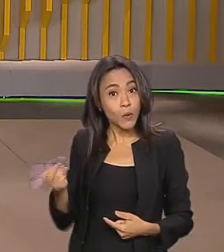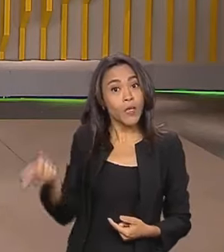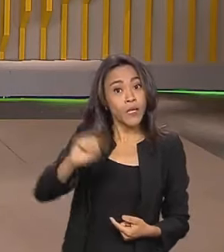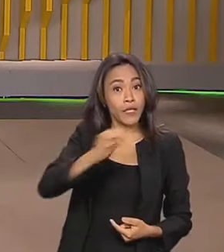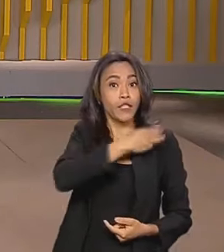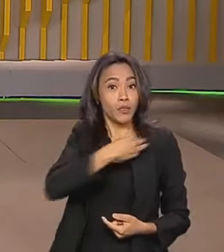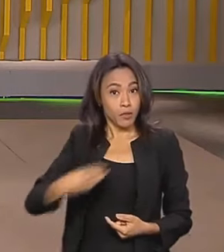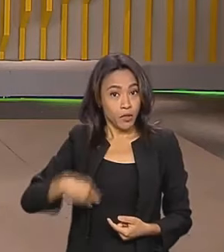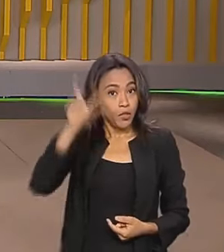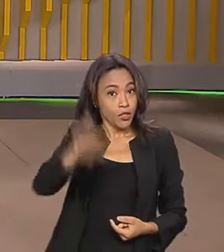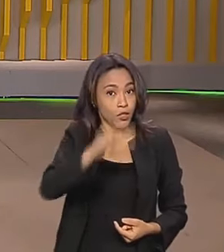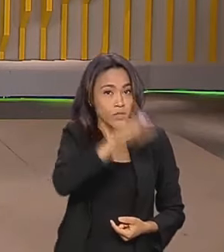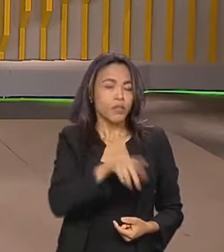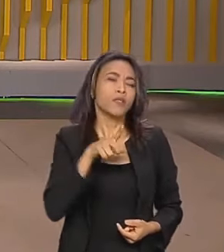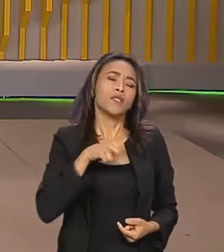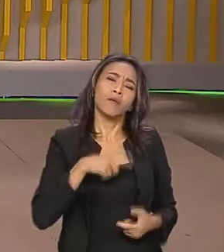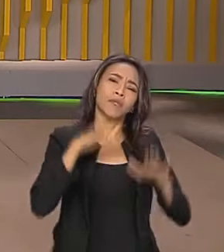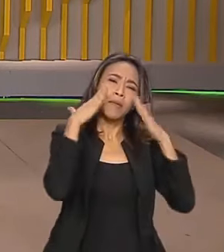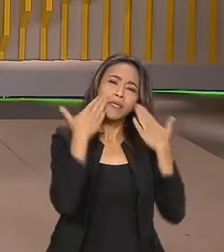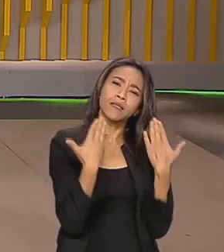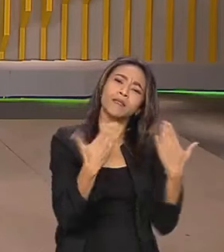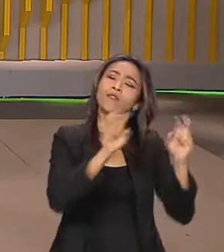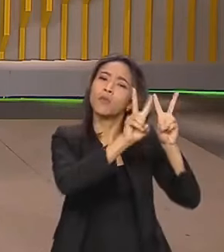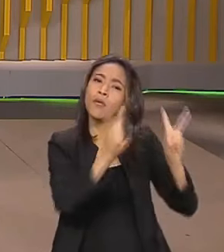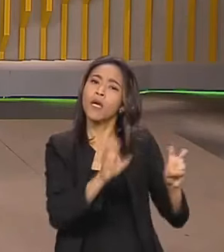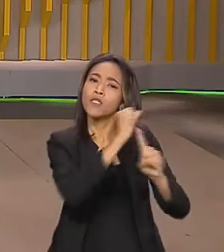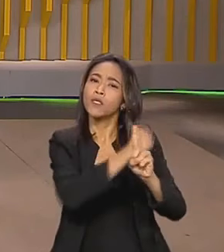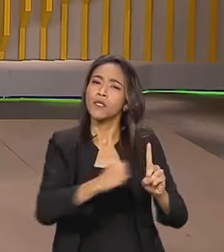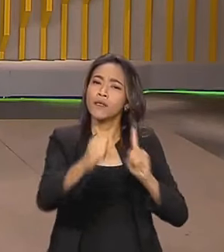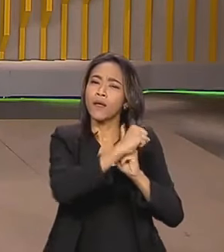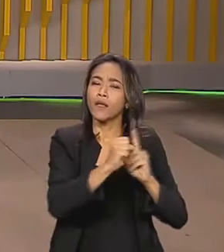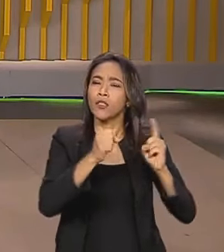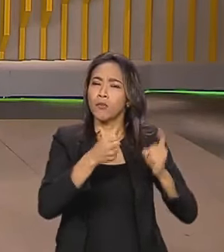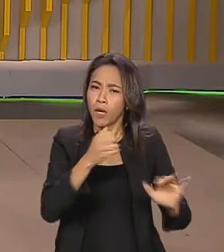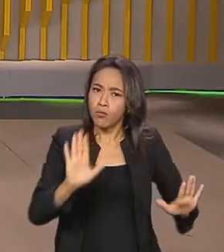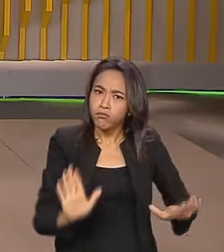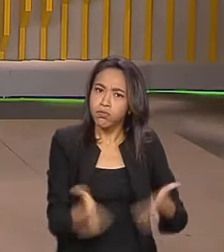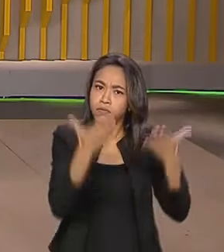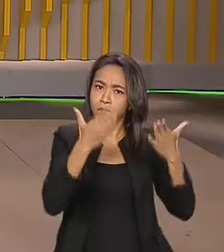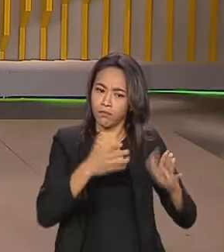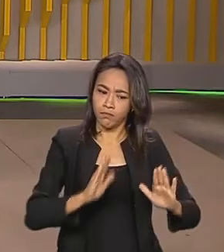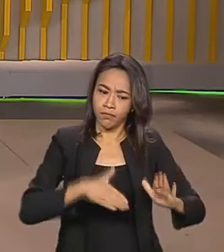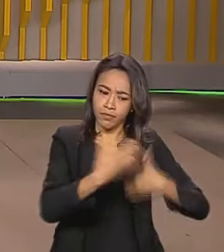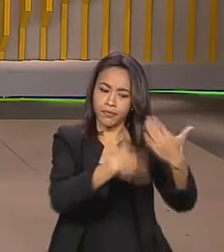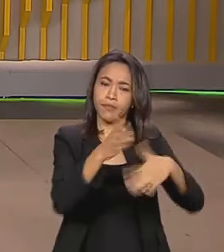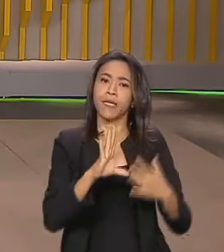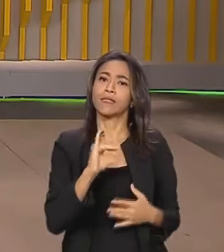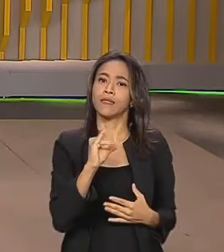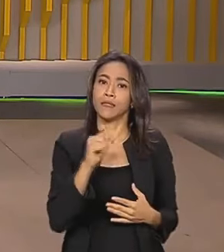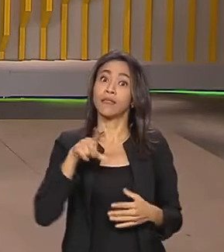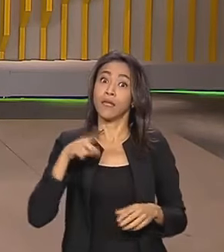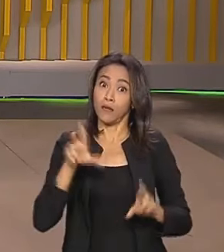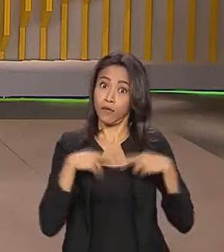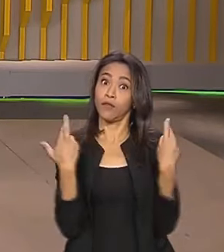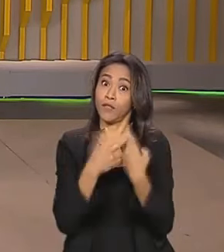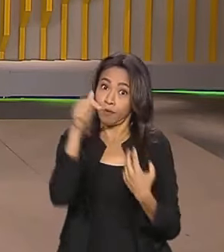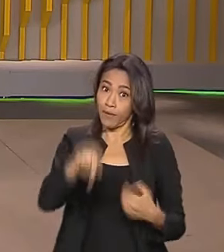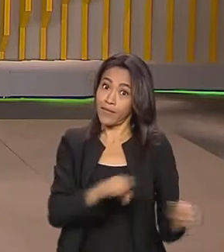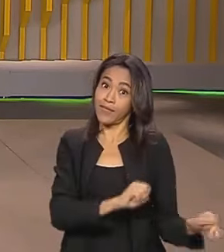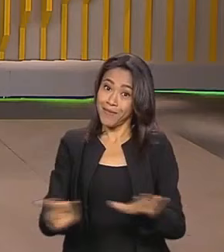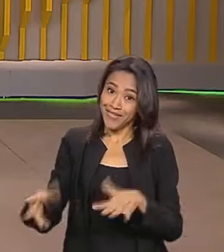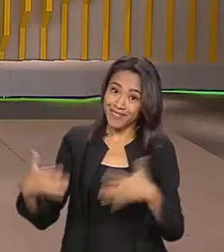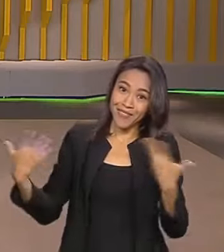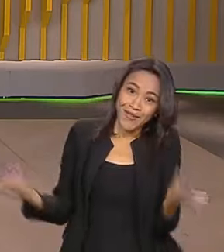teremos também matéria sobre a sociedade brasileira para o progresso da ciência que está reunida essa semana Então